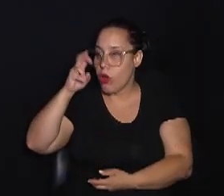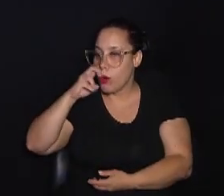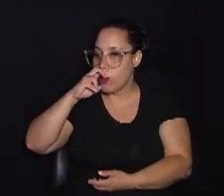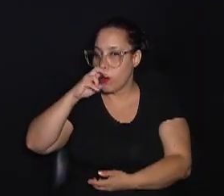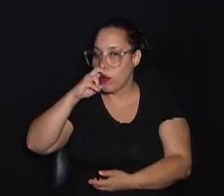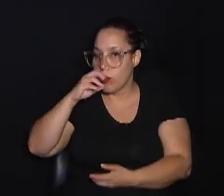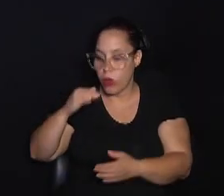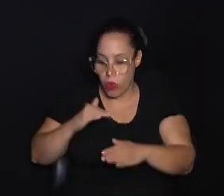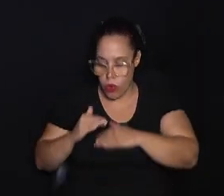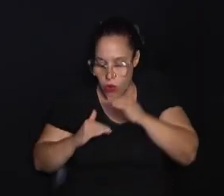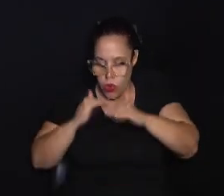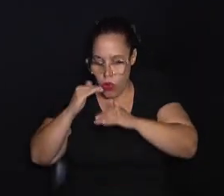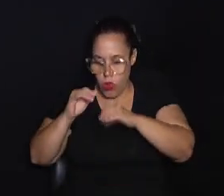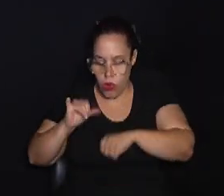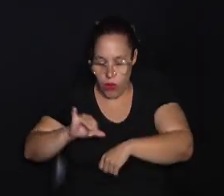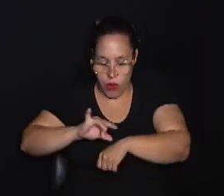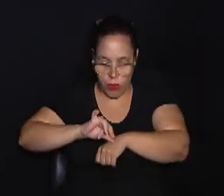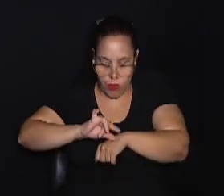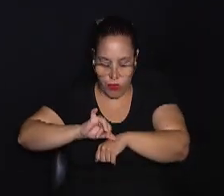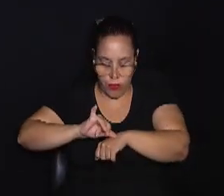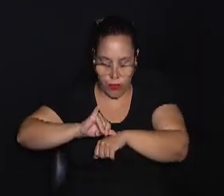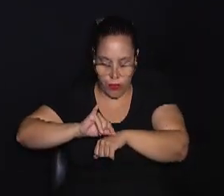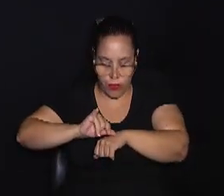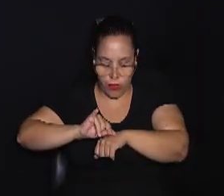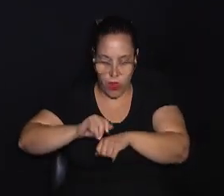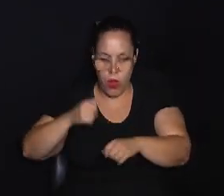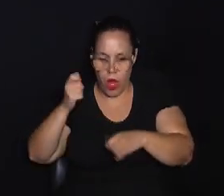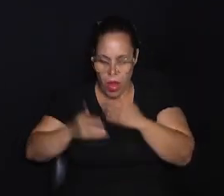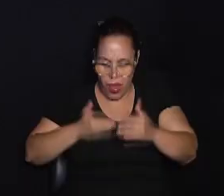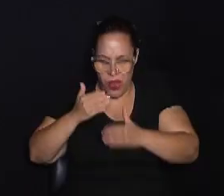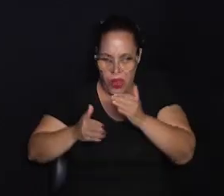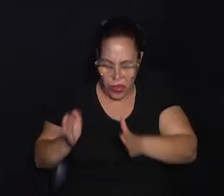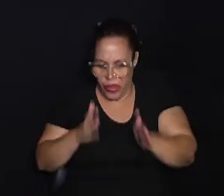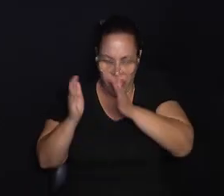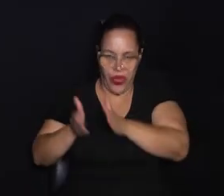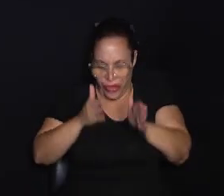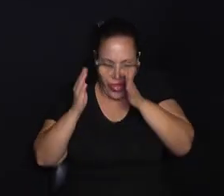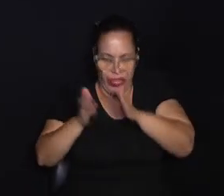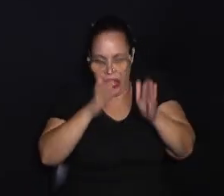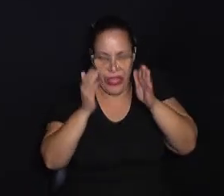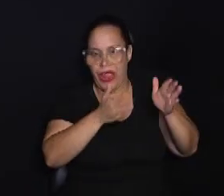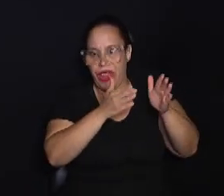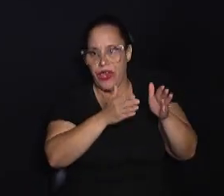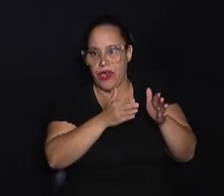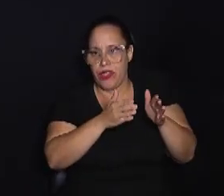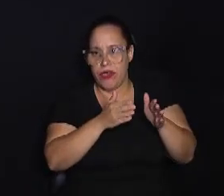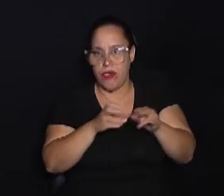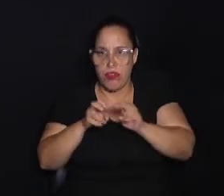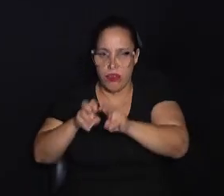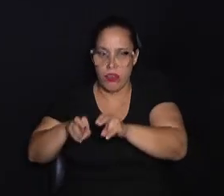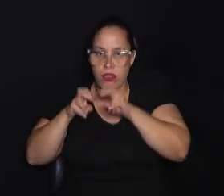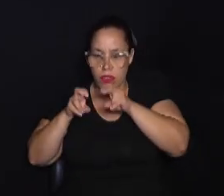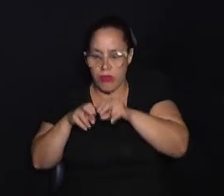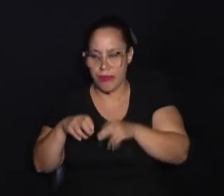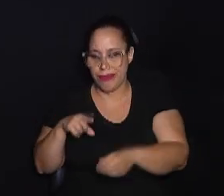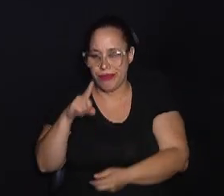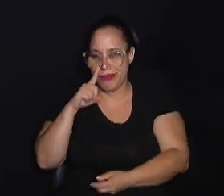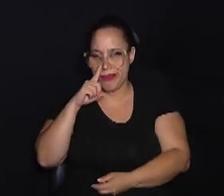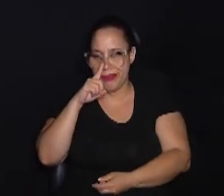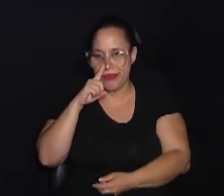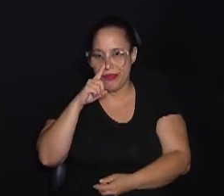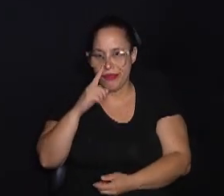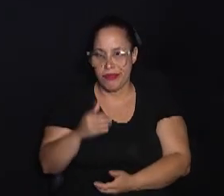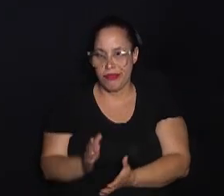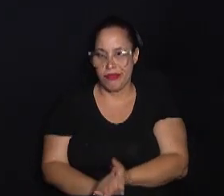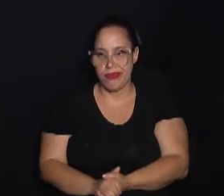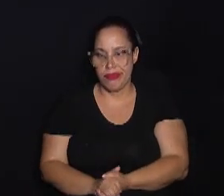avanço do sistema capitalista, que a produção coloca cada vez mais também alimentos nocivos para a gente, né? E